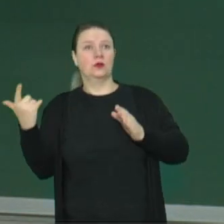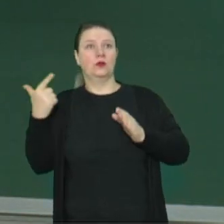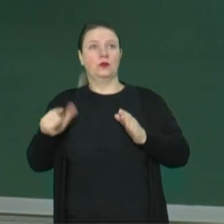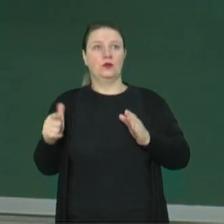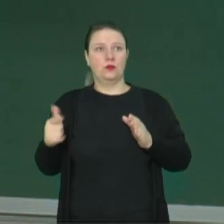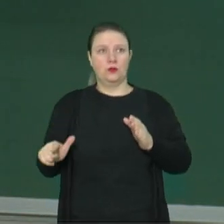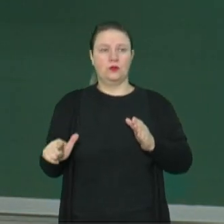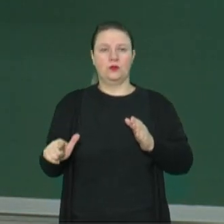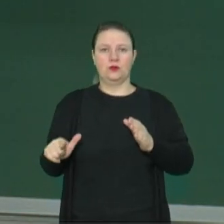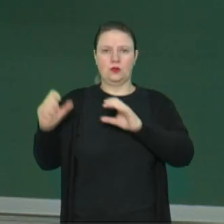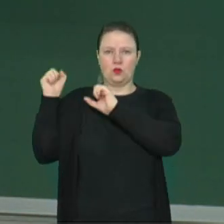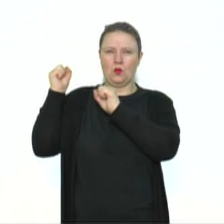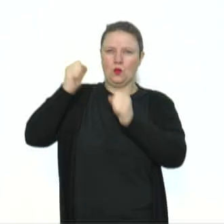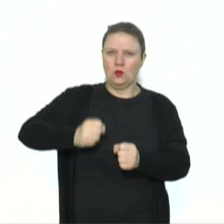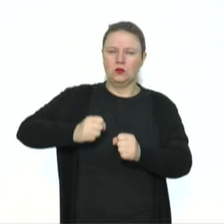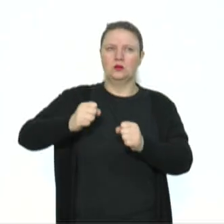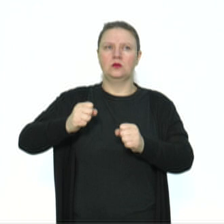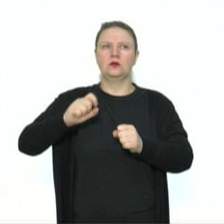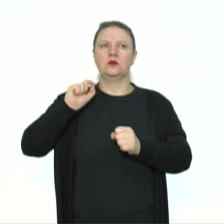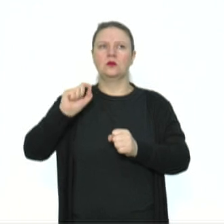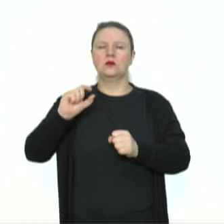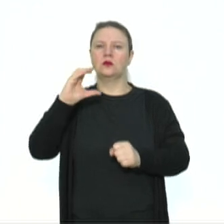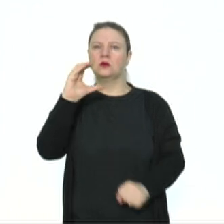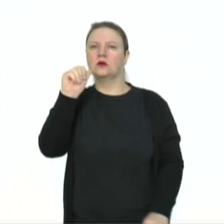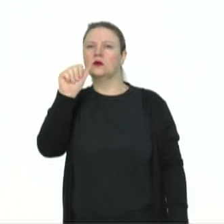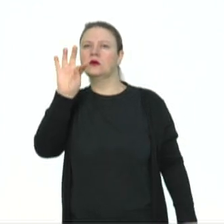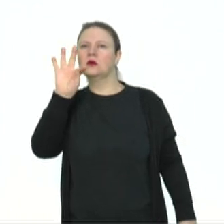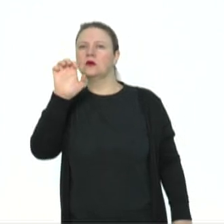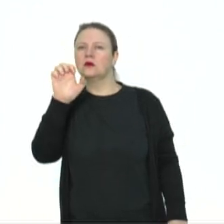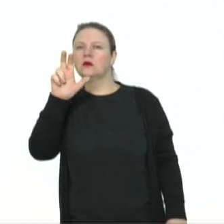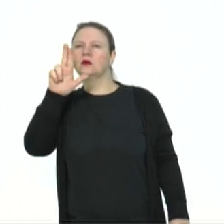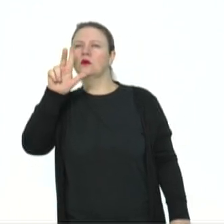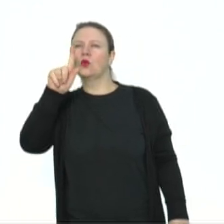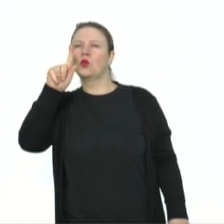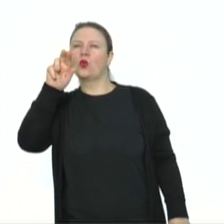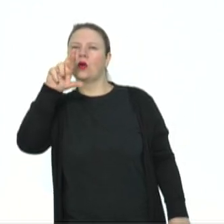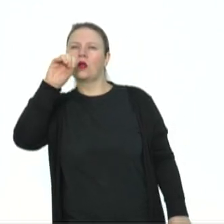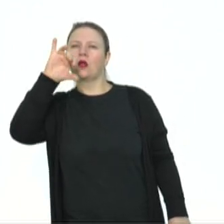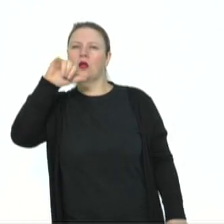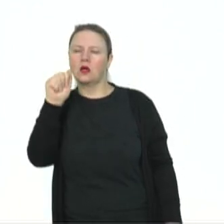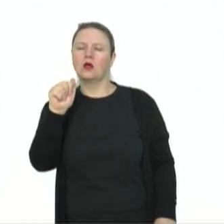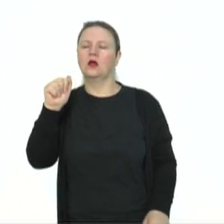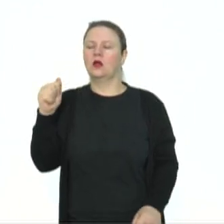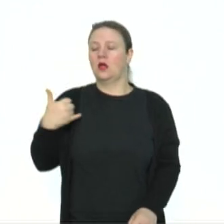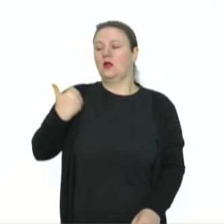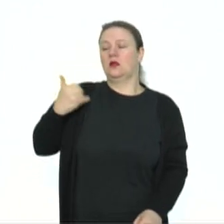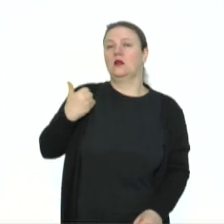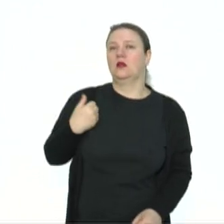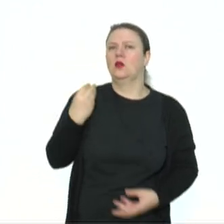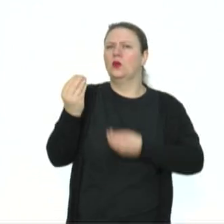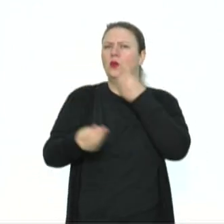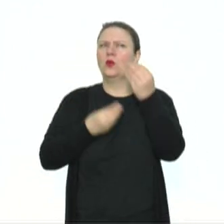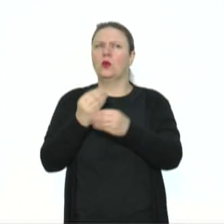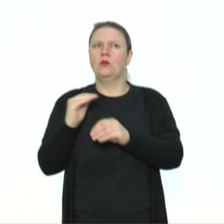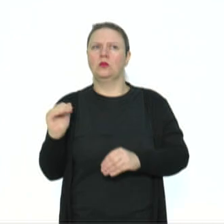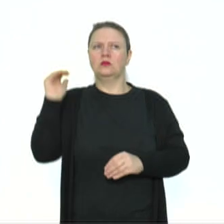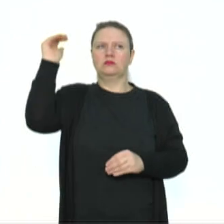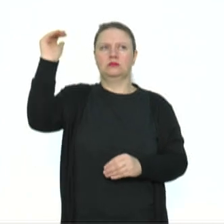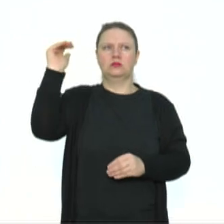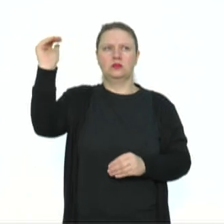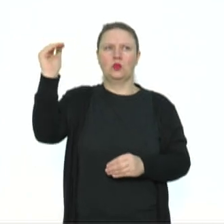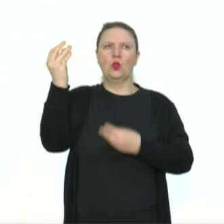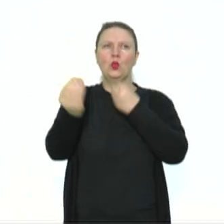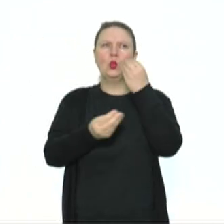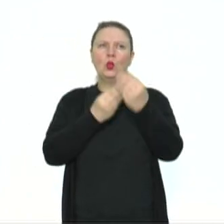atividade sobre a luta do jiu-jitsu, que fala sobre o quê? Na categoria adulto, no jiu-jitsu, como é a duração da luta? Então,